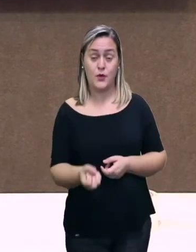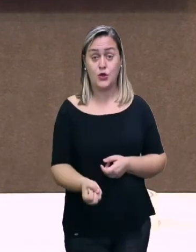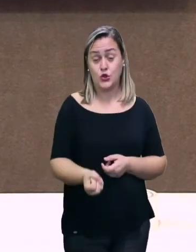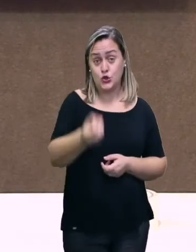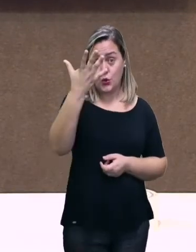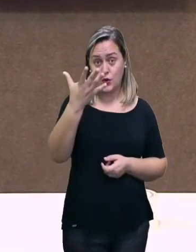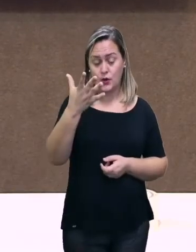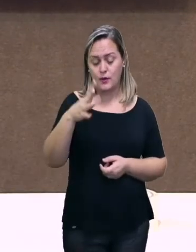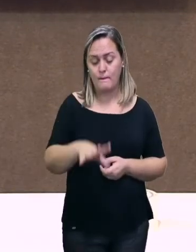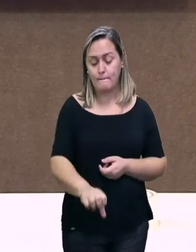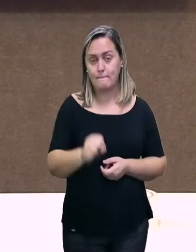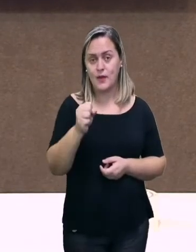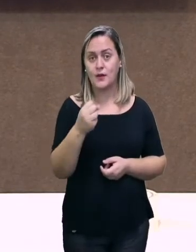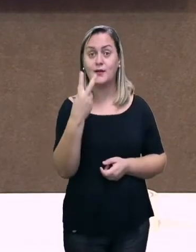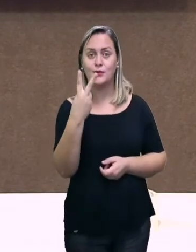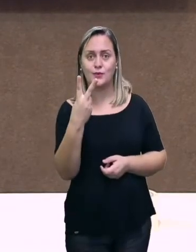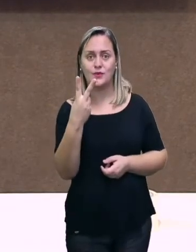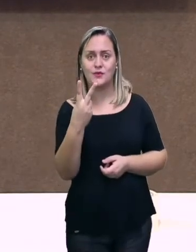Consegui.